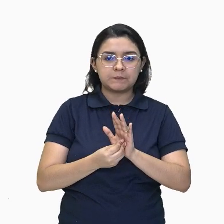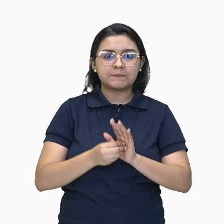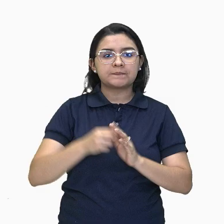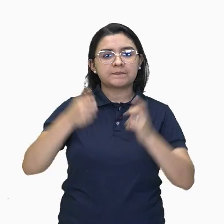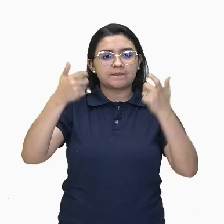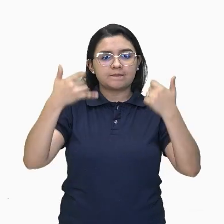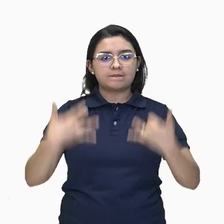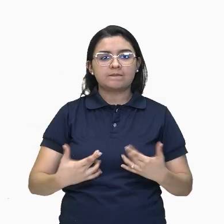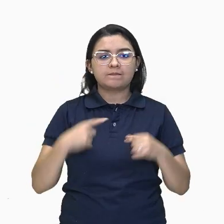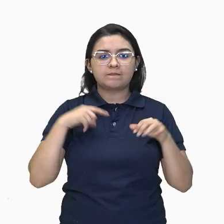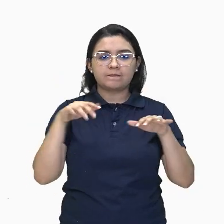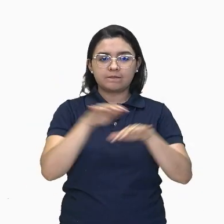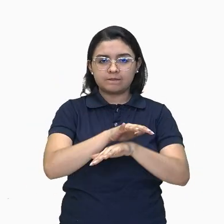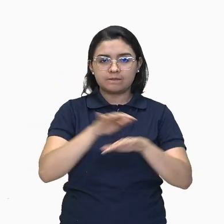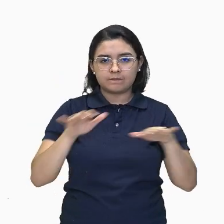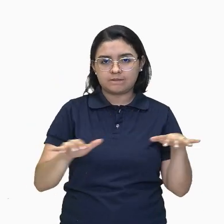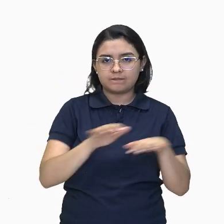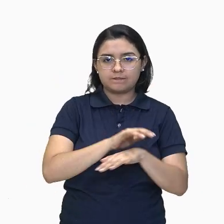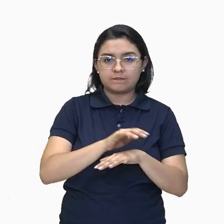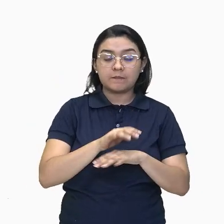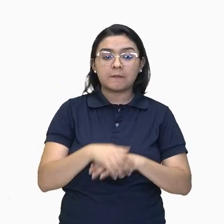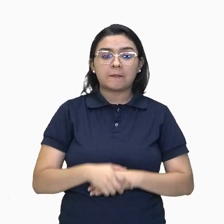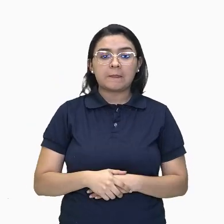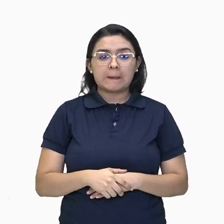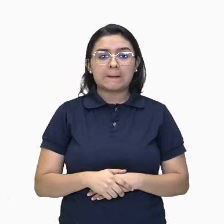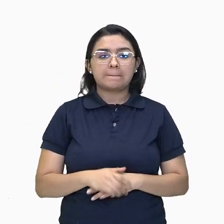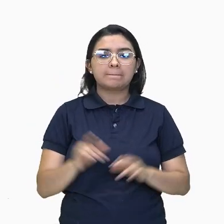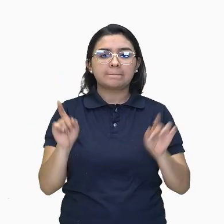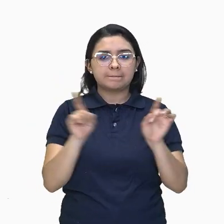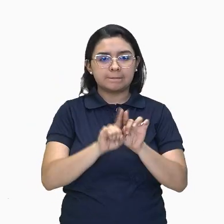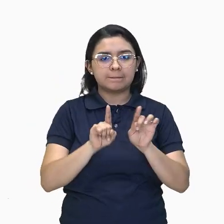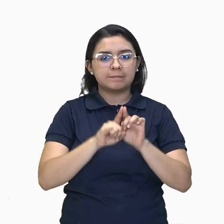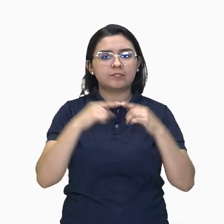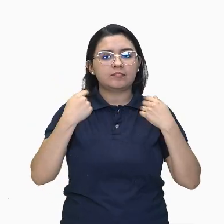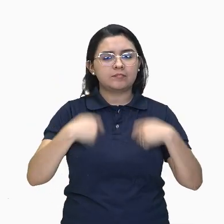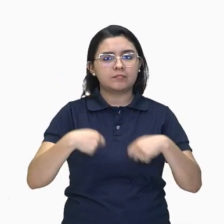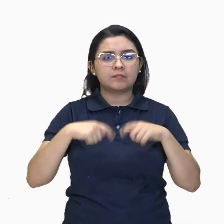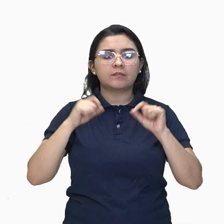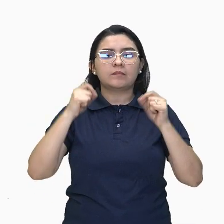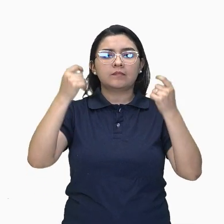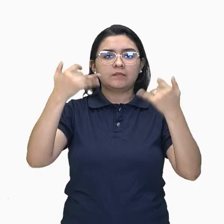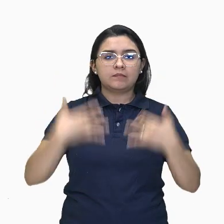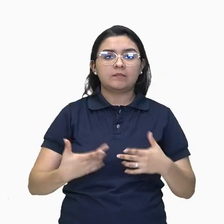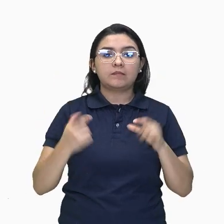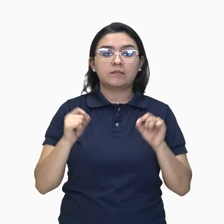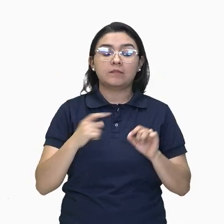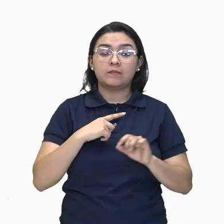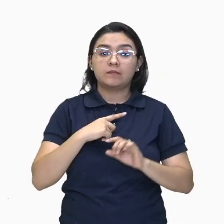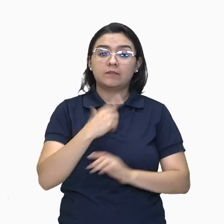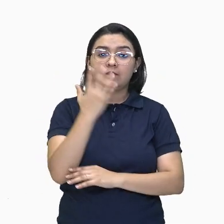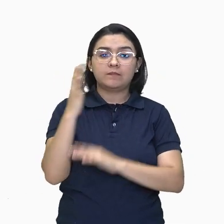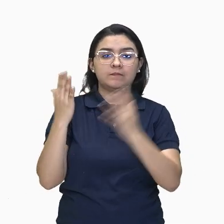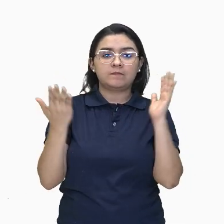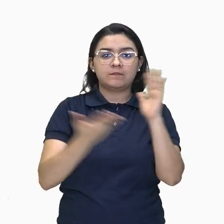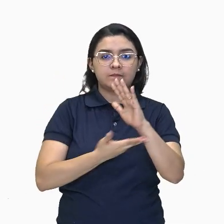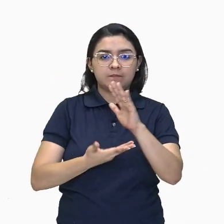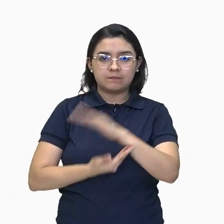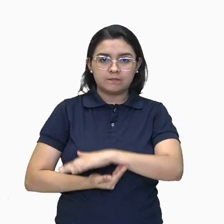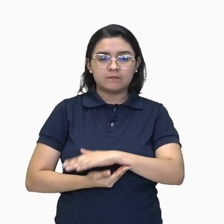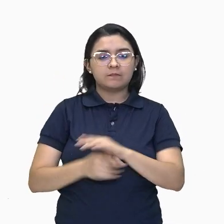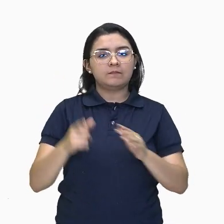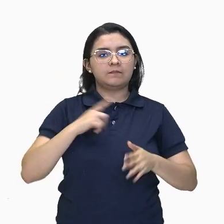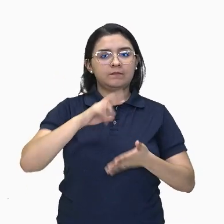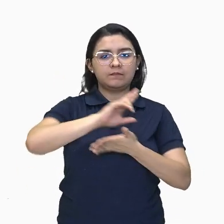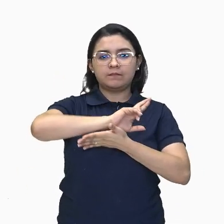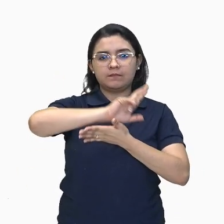sobre esse bioma, e aí não podemos deixar de falar sobre o desmatamento da nossa floresta, né? Nós temos